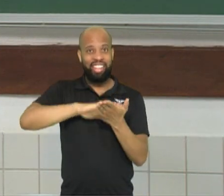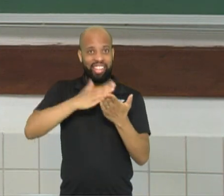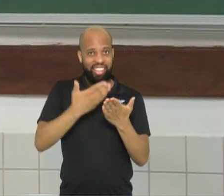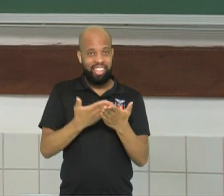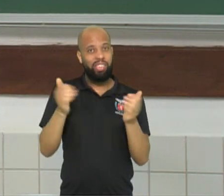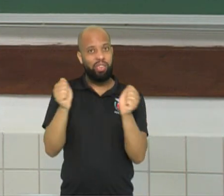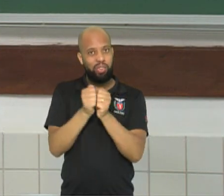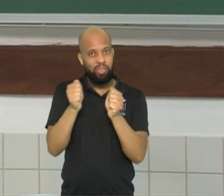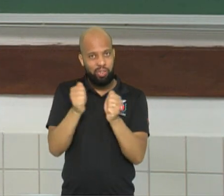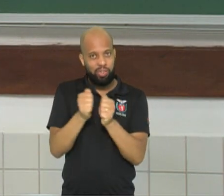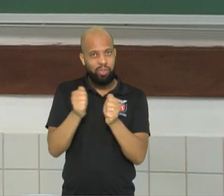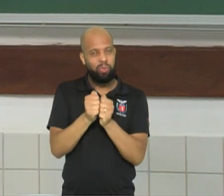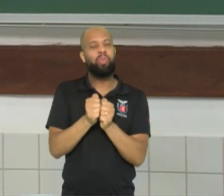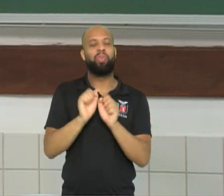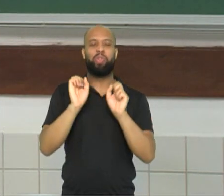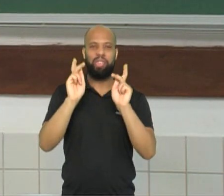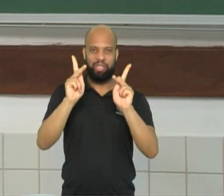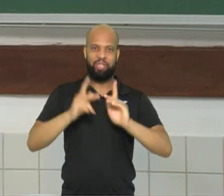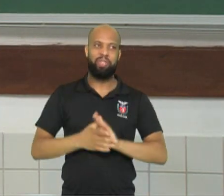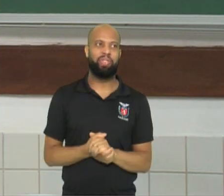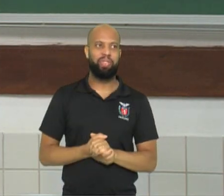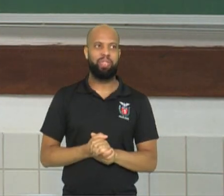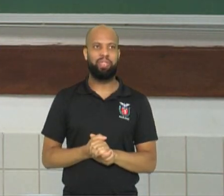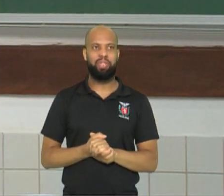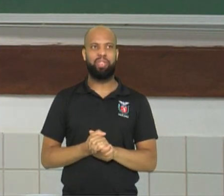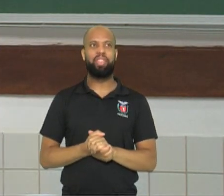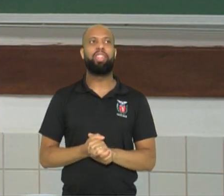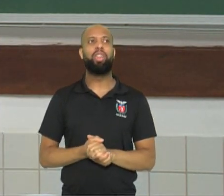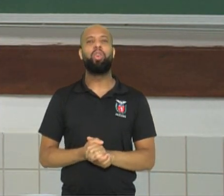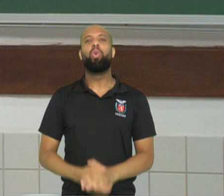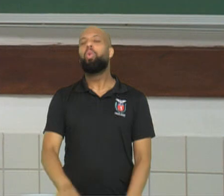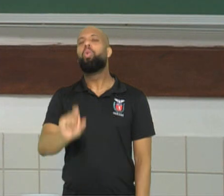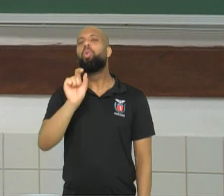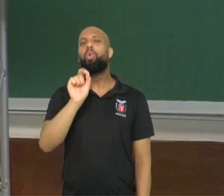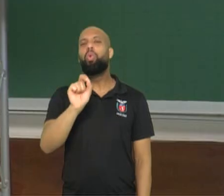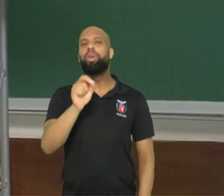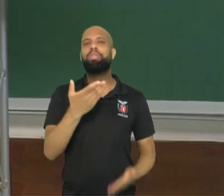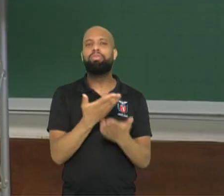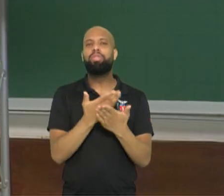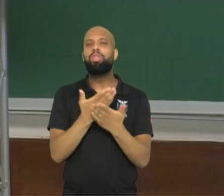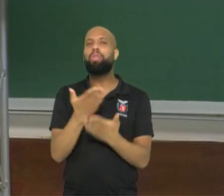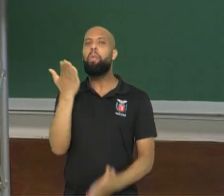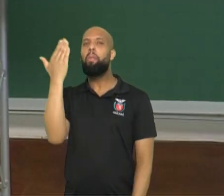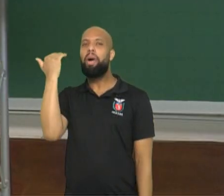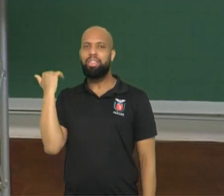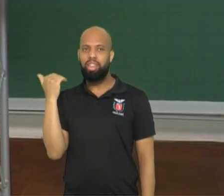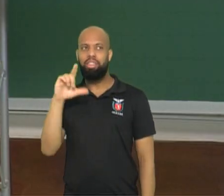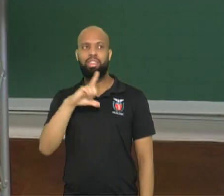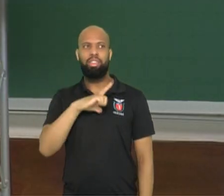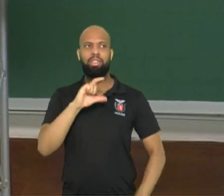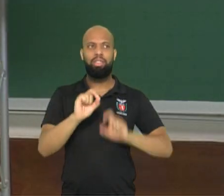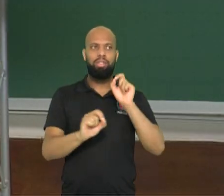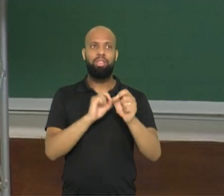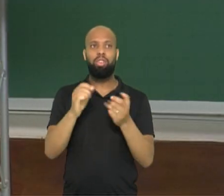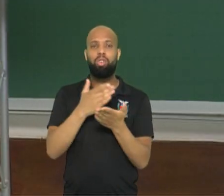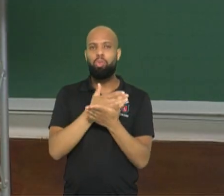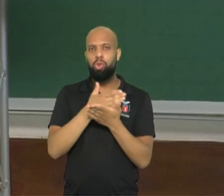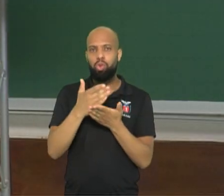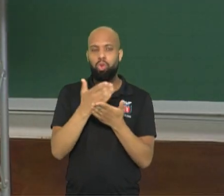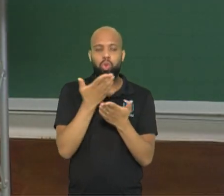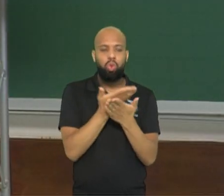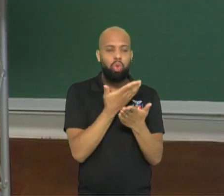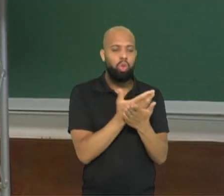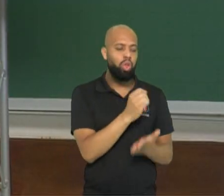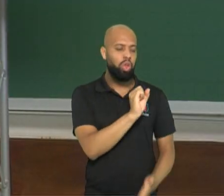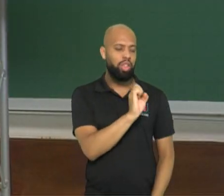que está aqui sempre nos acompanhando, beleza? Então, o que nós vimos na aula passada? Na aula passada, a gente estudou seno. O que